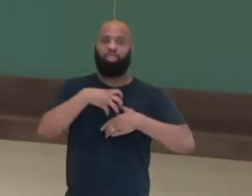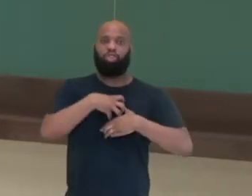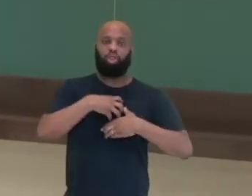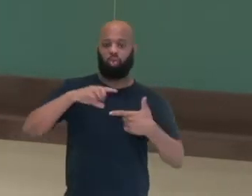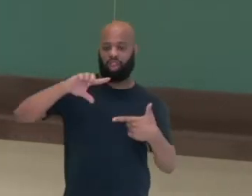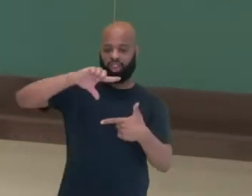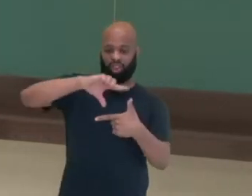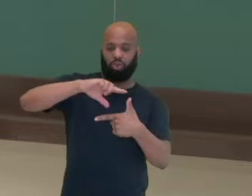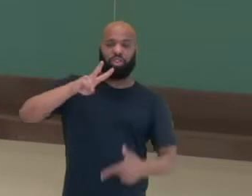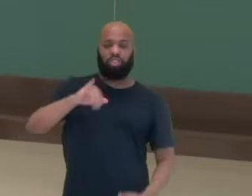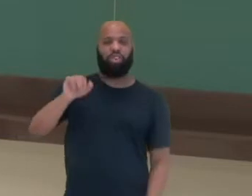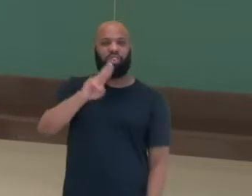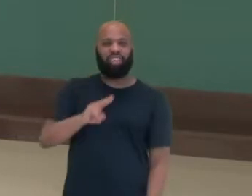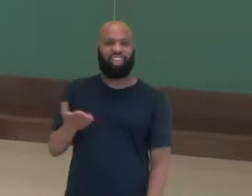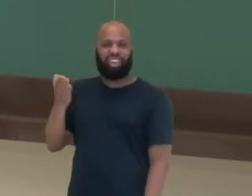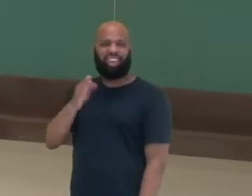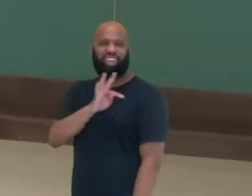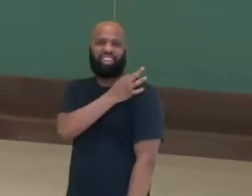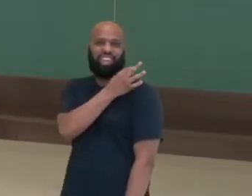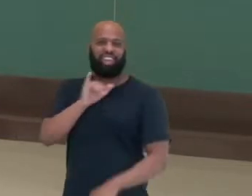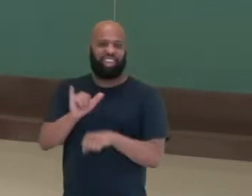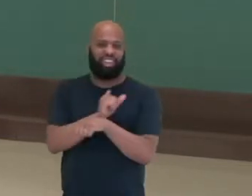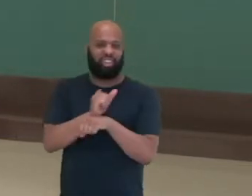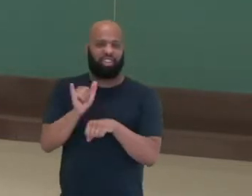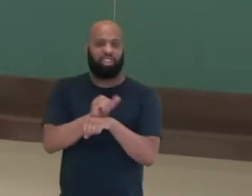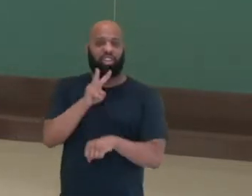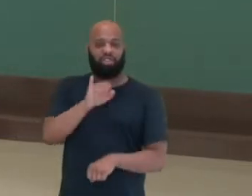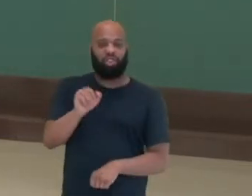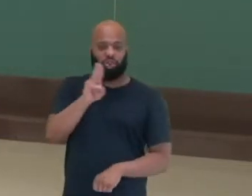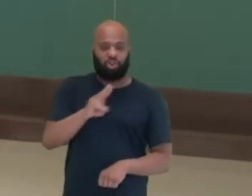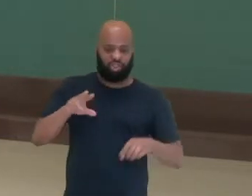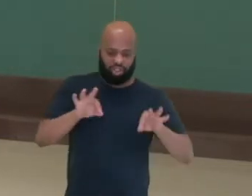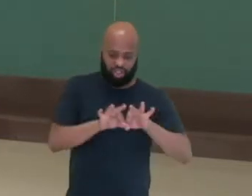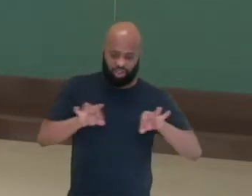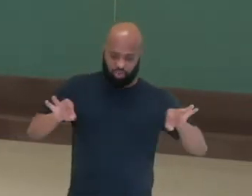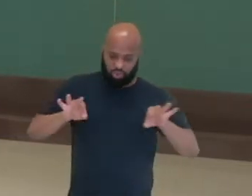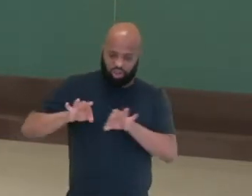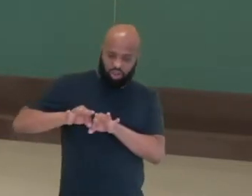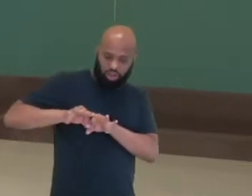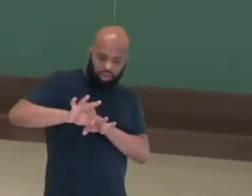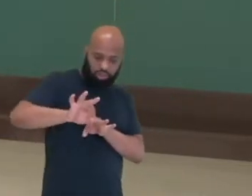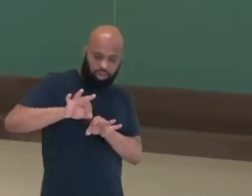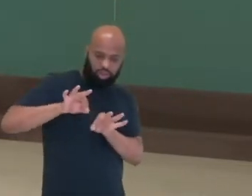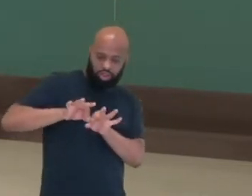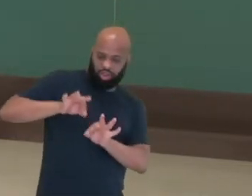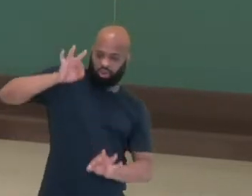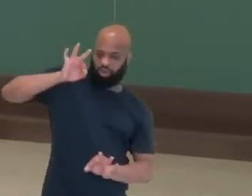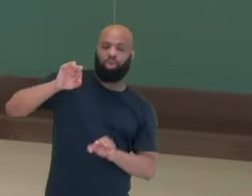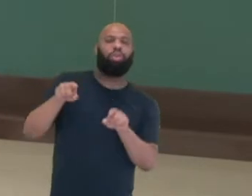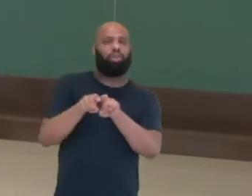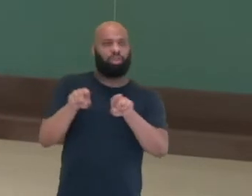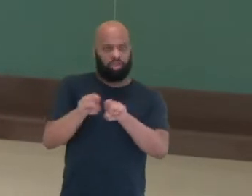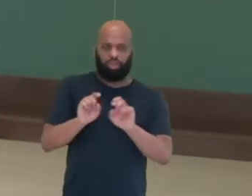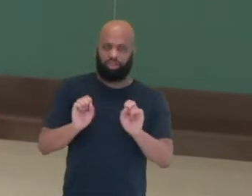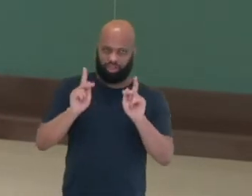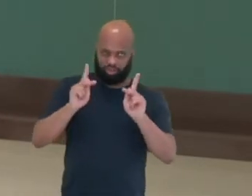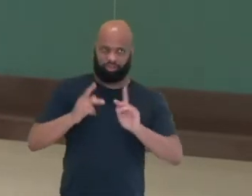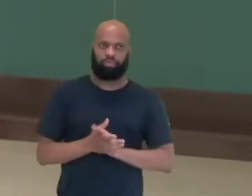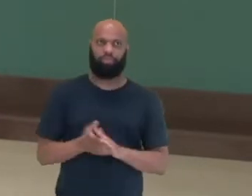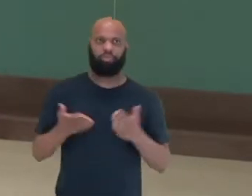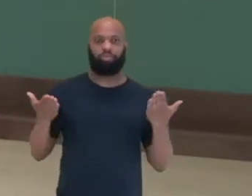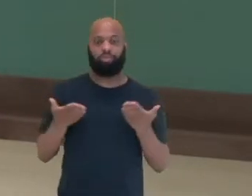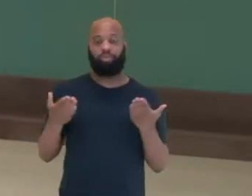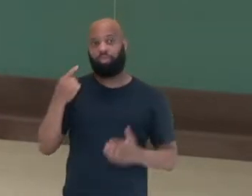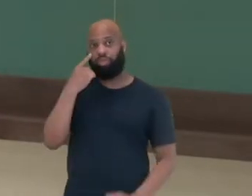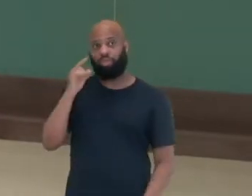utilizar essa técnica aqui para calcular. Você vai ver a largura, você vai ver o comprimento e você vai ver a altura, né? Então, a